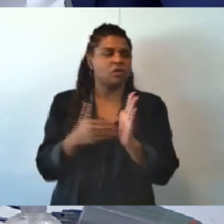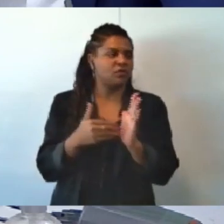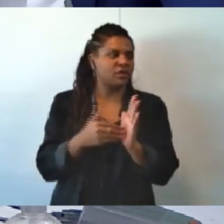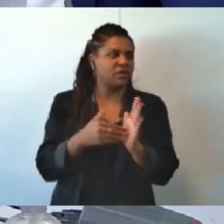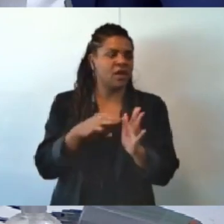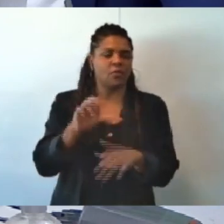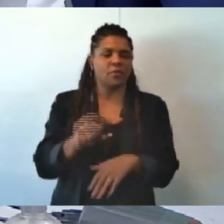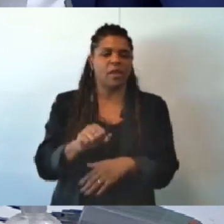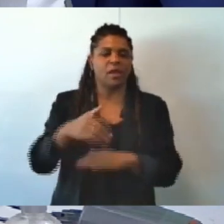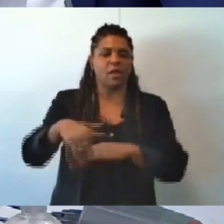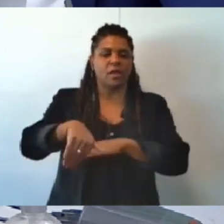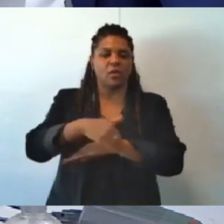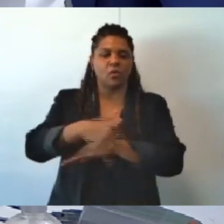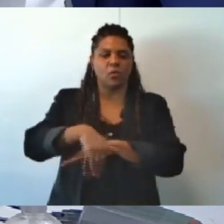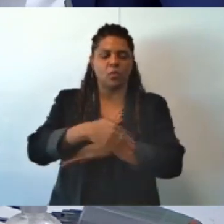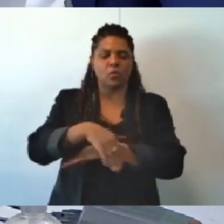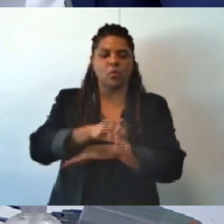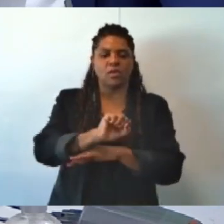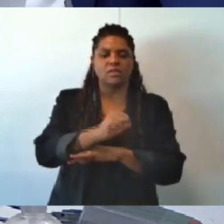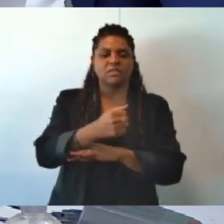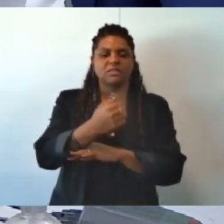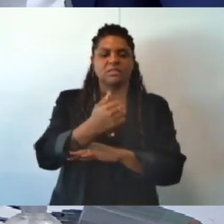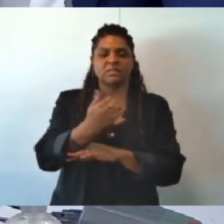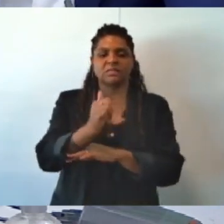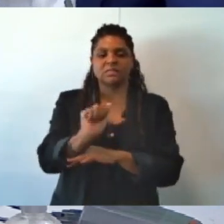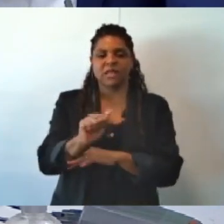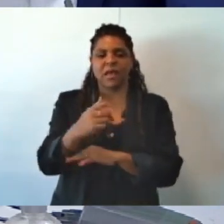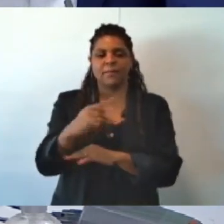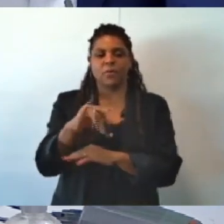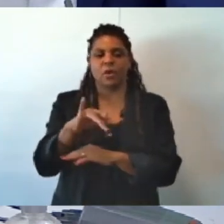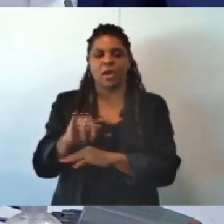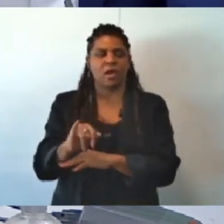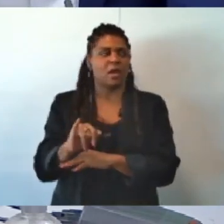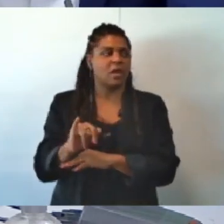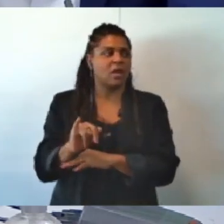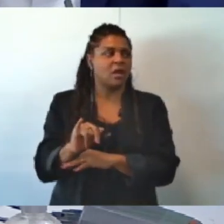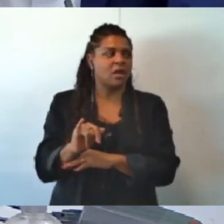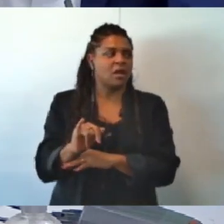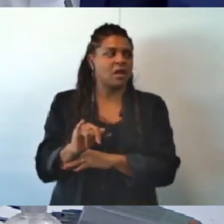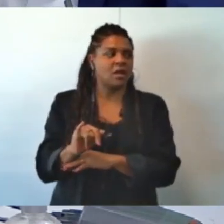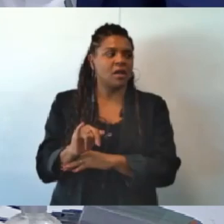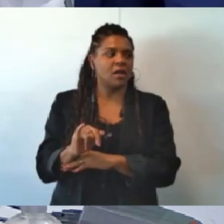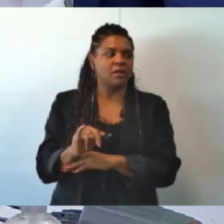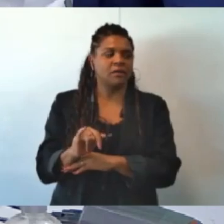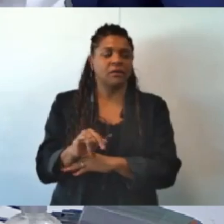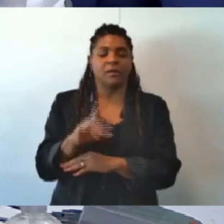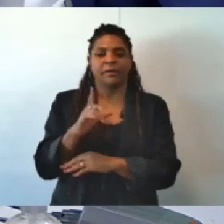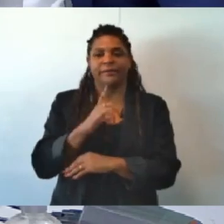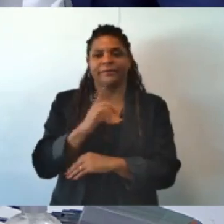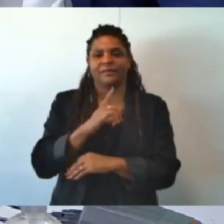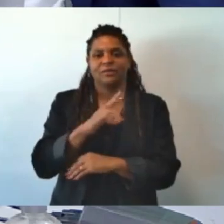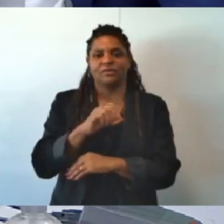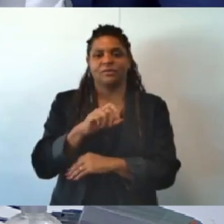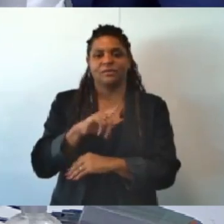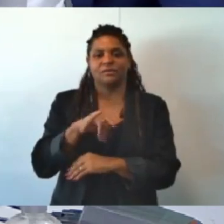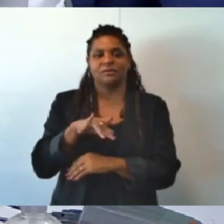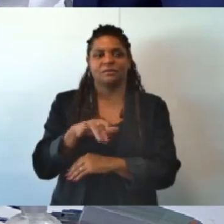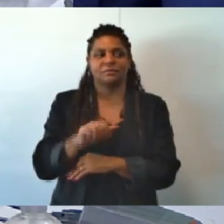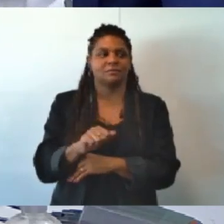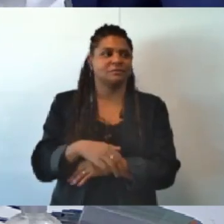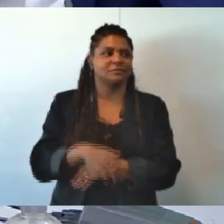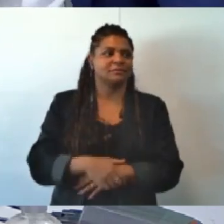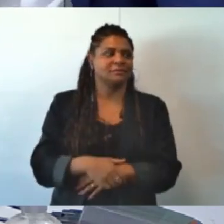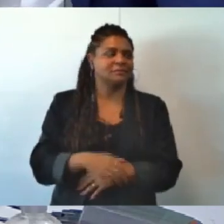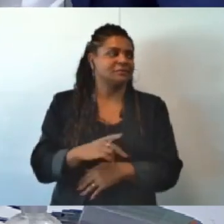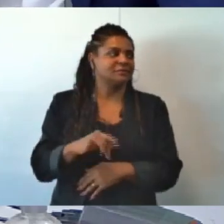a contorno para pegar ali sentido Cristina Machado, sentido Antônio Carlos, enfim,